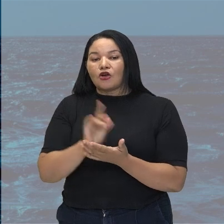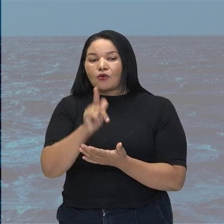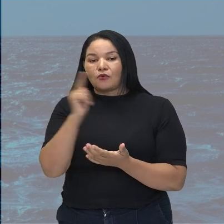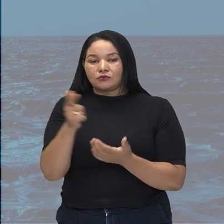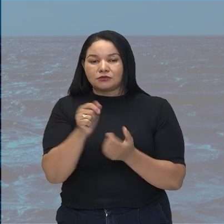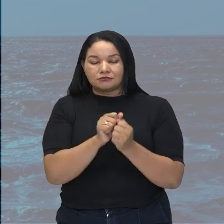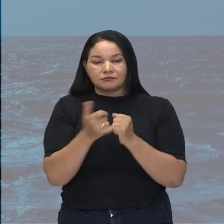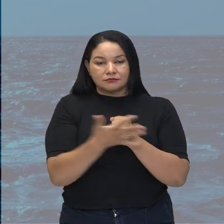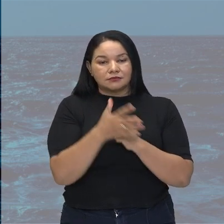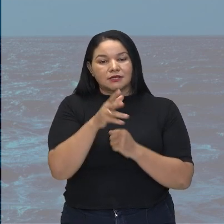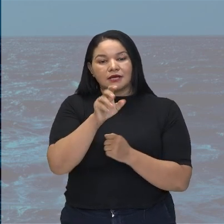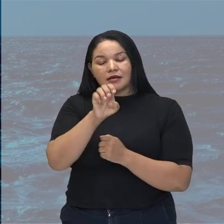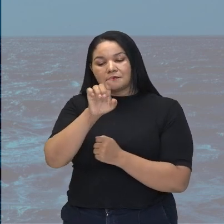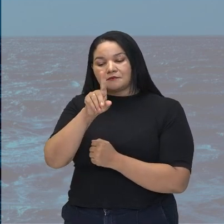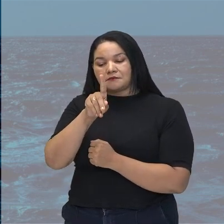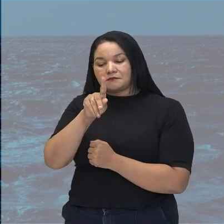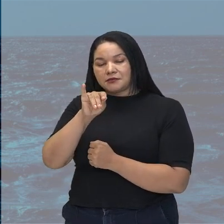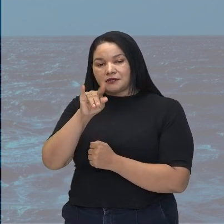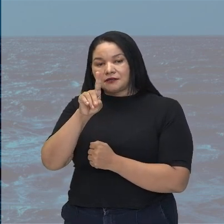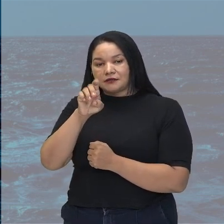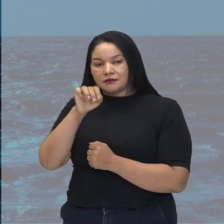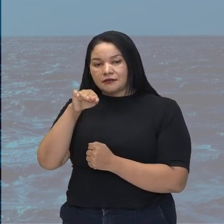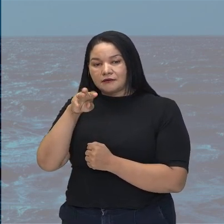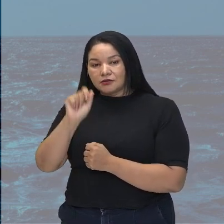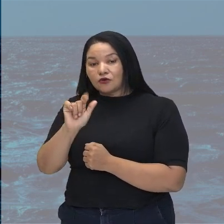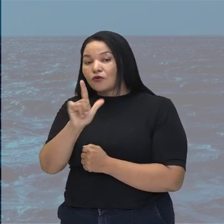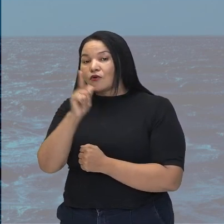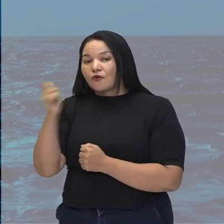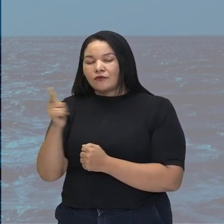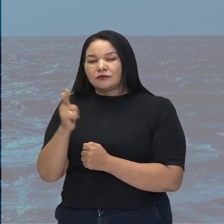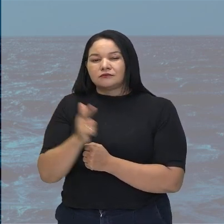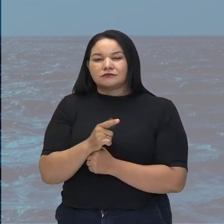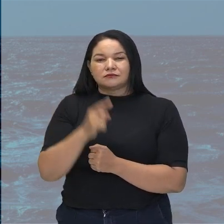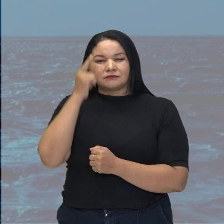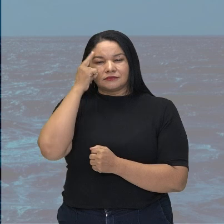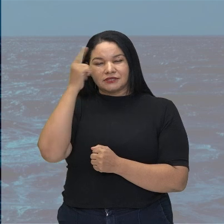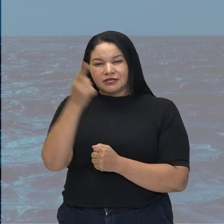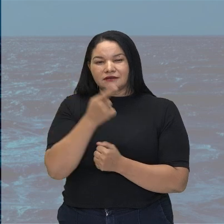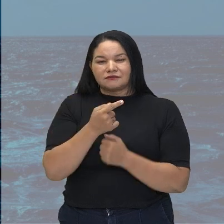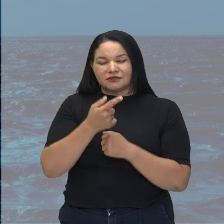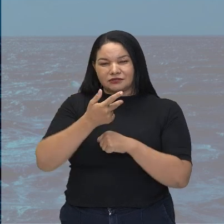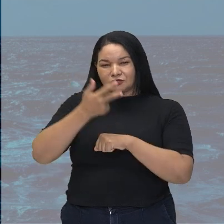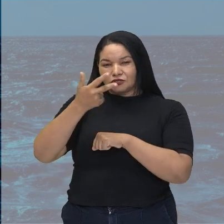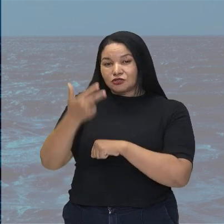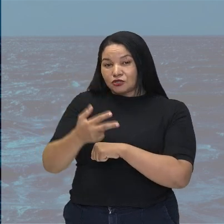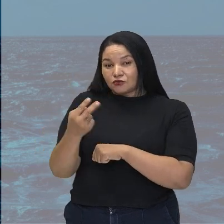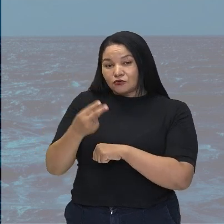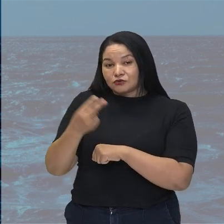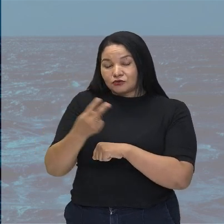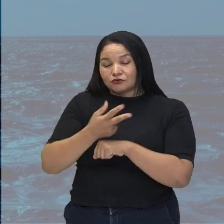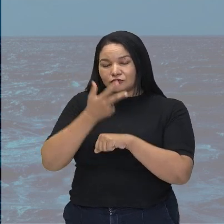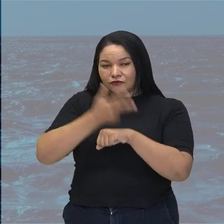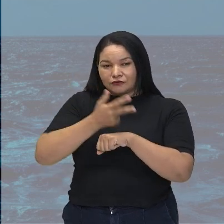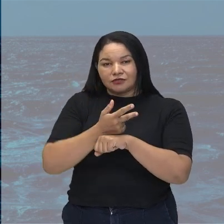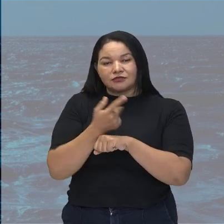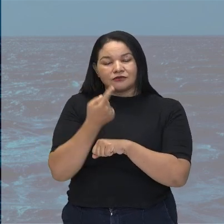ou pandemia, como apareceu no nosso segundo vídeo, né? E no espanhol vai